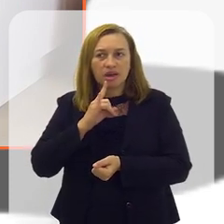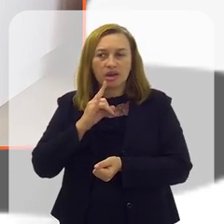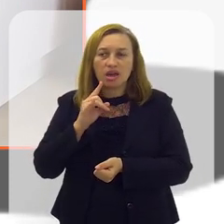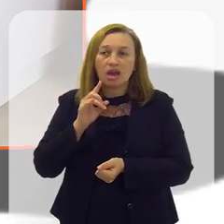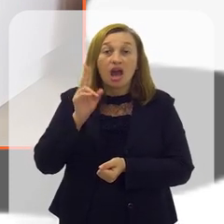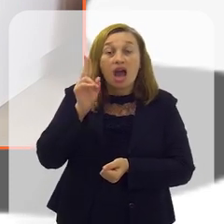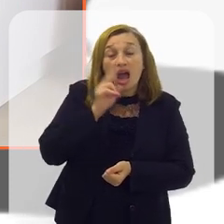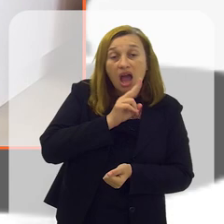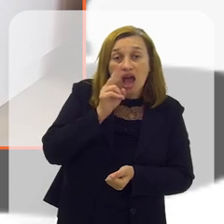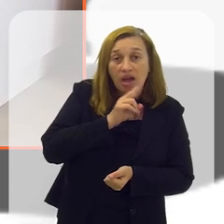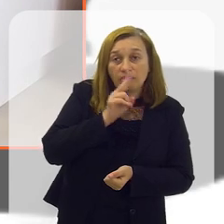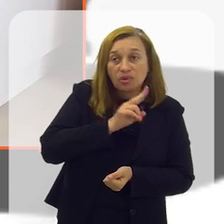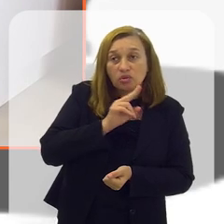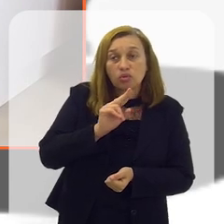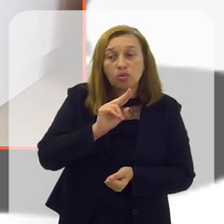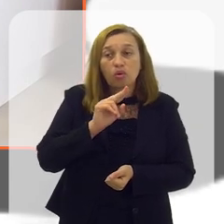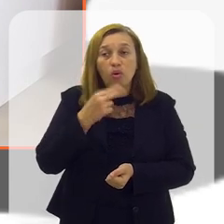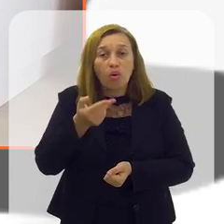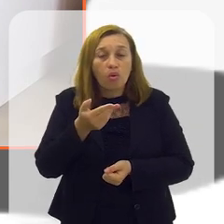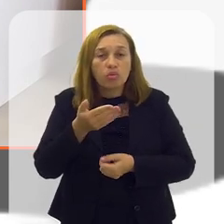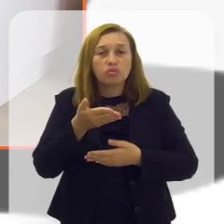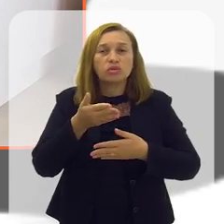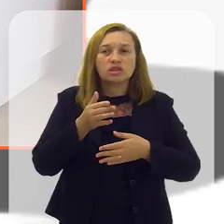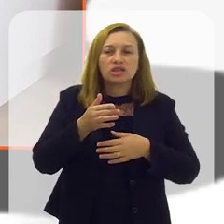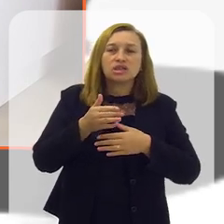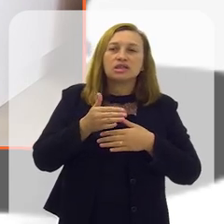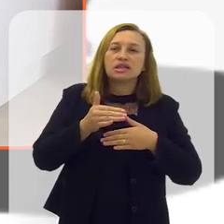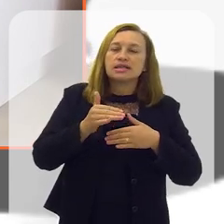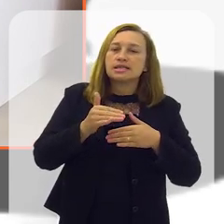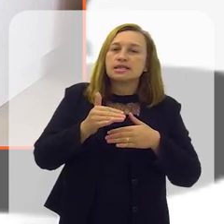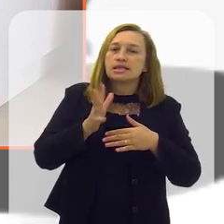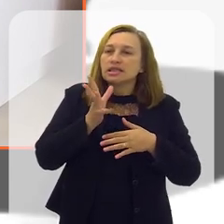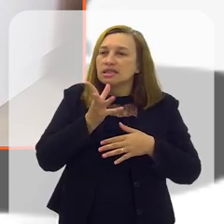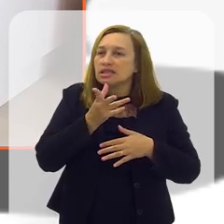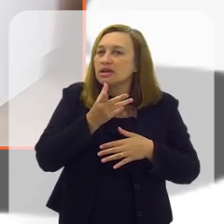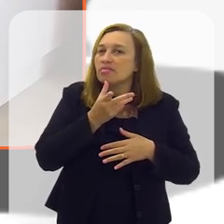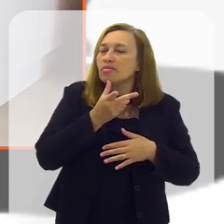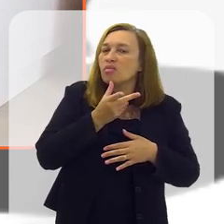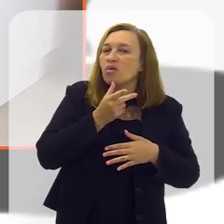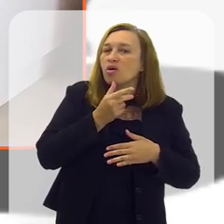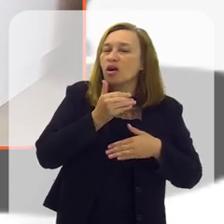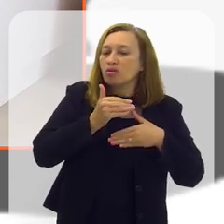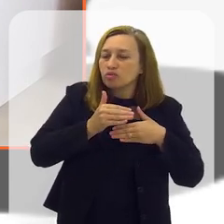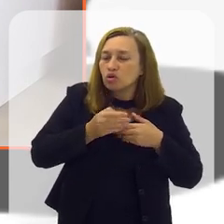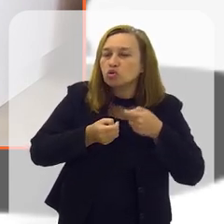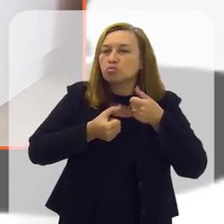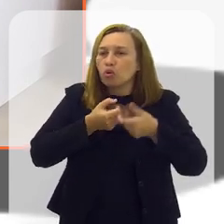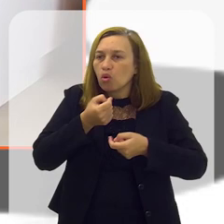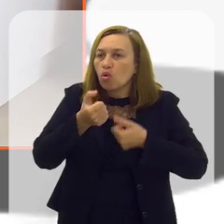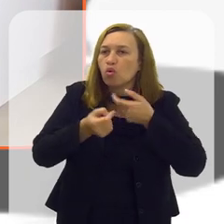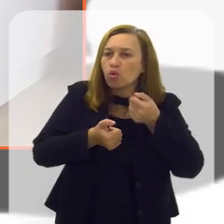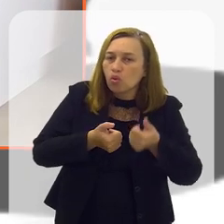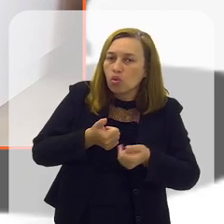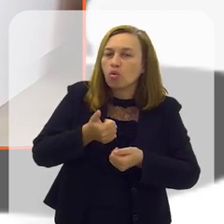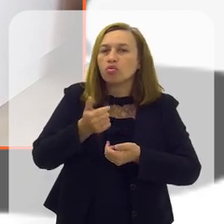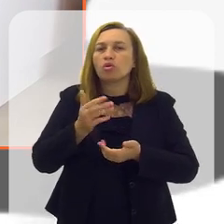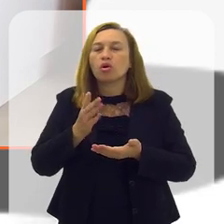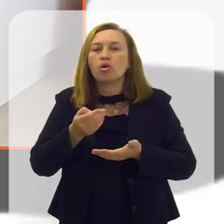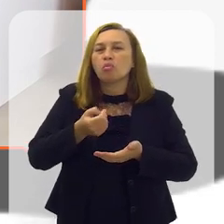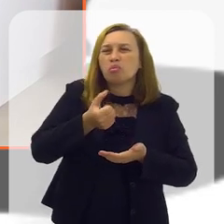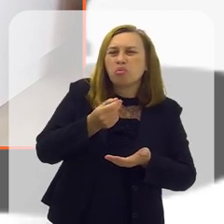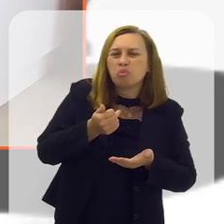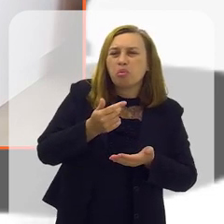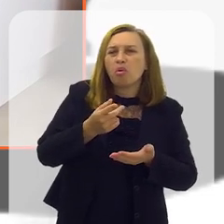ou permanecem sóbrias, por mais tempo, têm menos recaídas, Também temos pesquisas dizendo